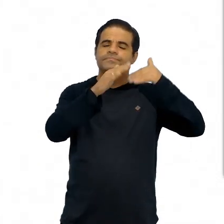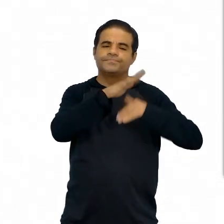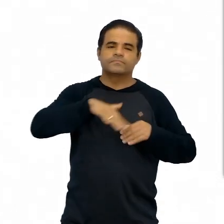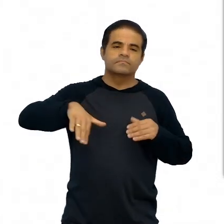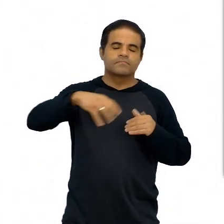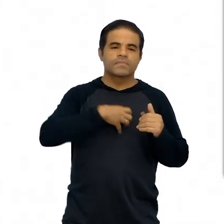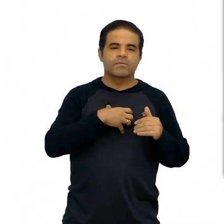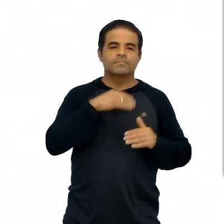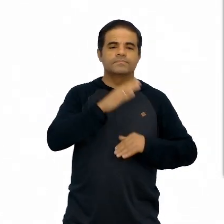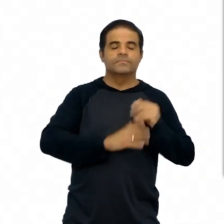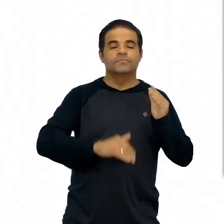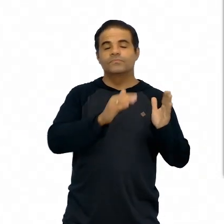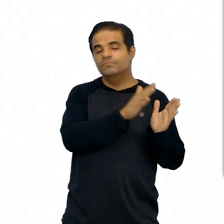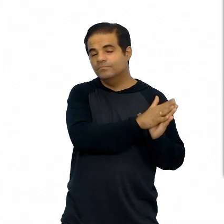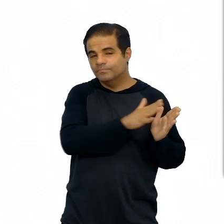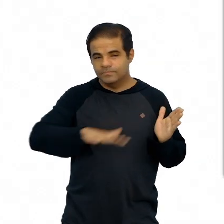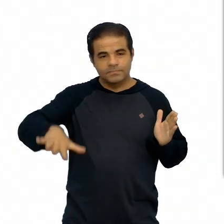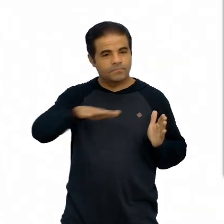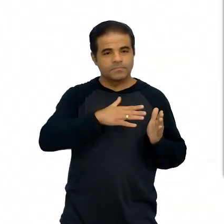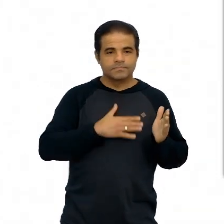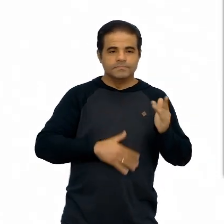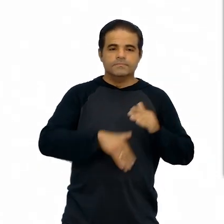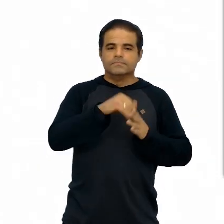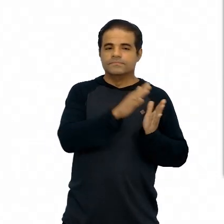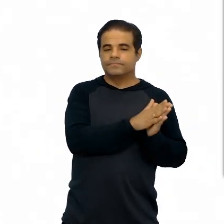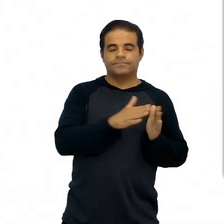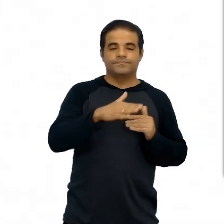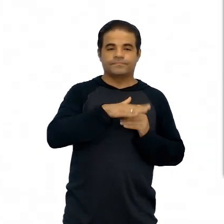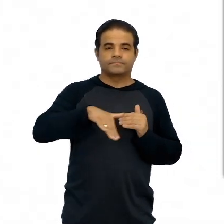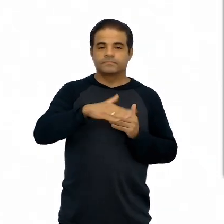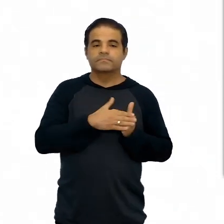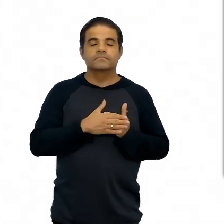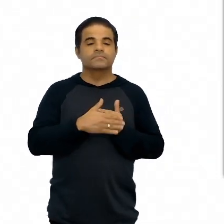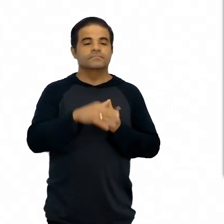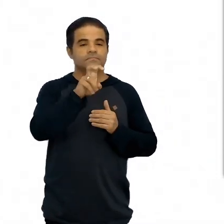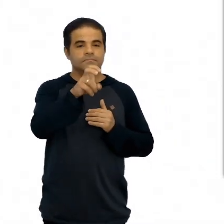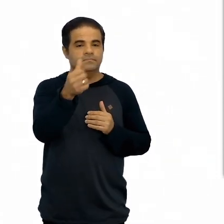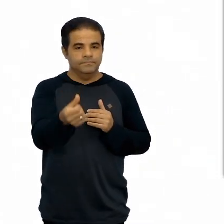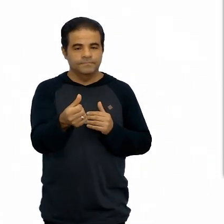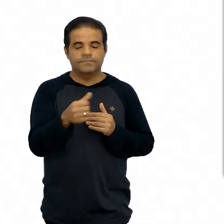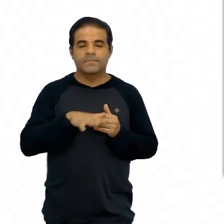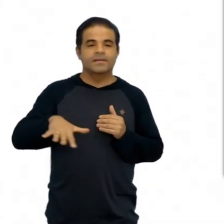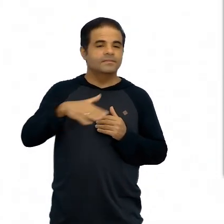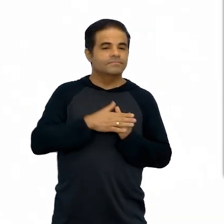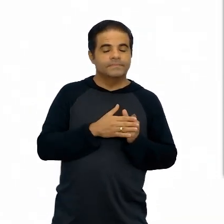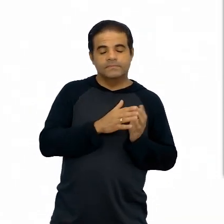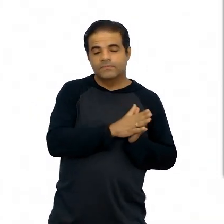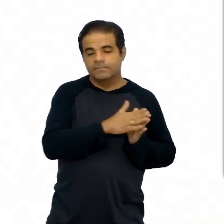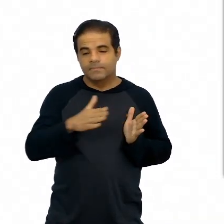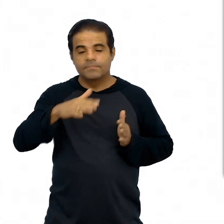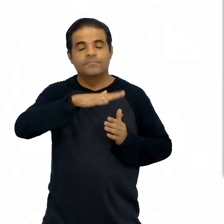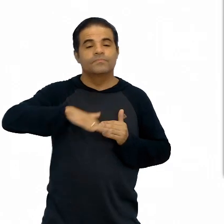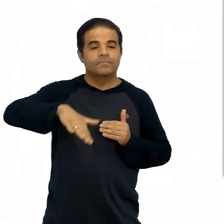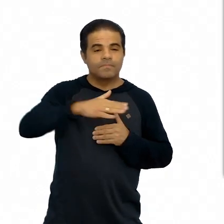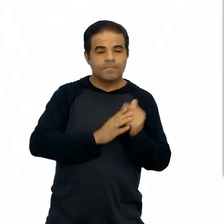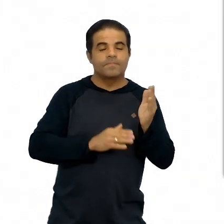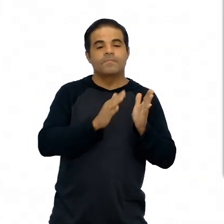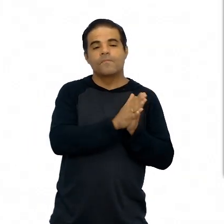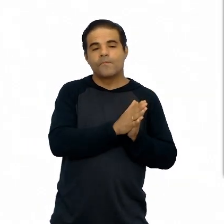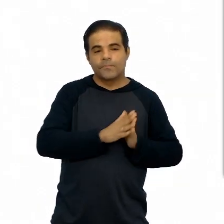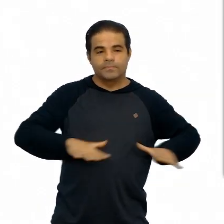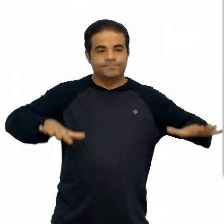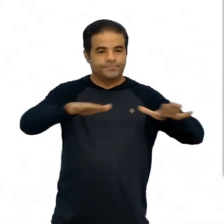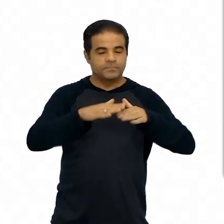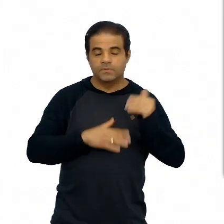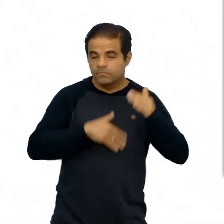desenvolvimento, aí nós pegamos, por exemplo, das aulas 5 e 6. São fornecidas dicas e sugestões ao professor